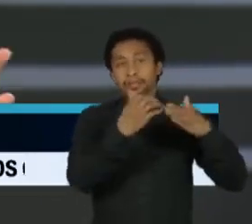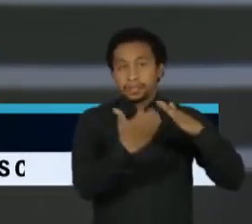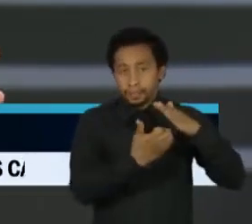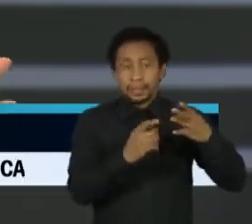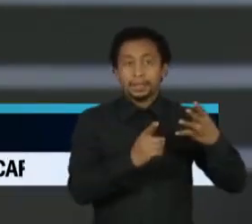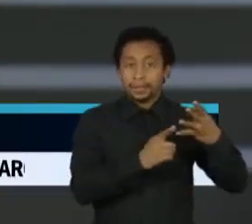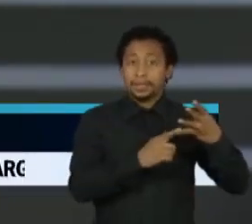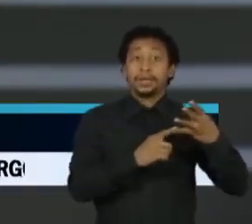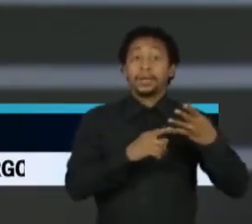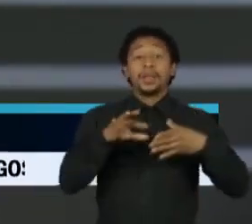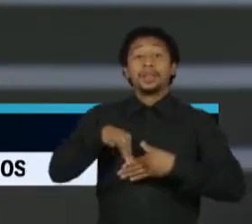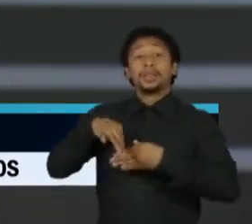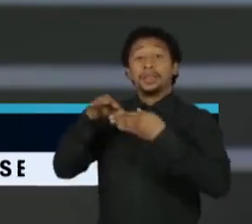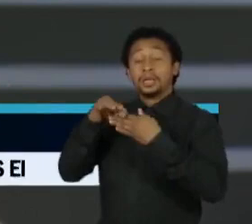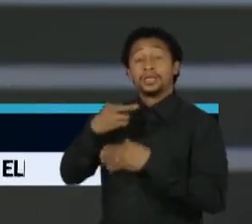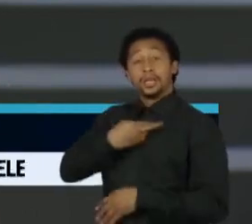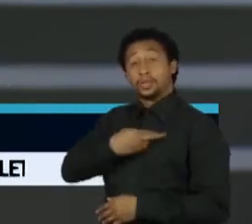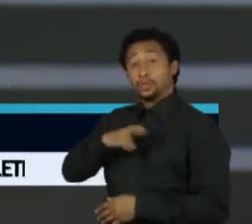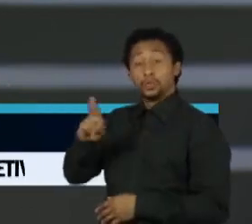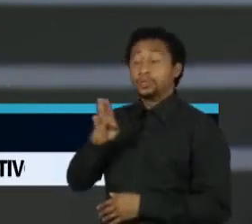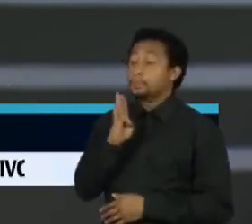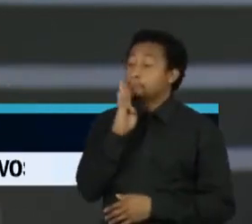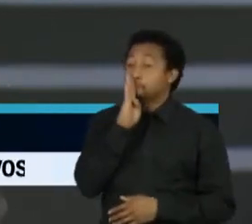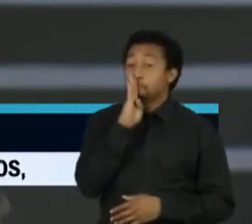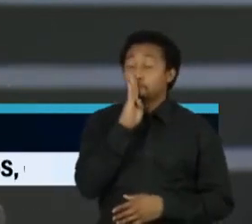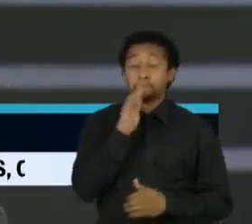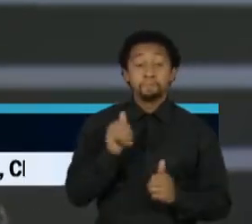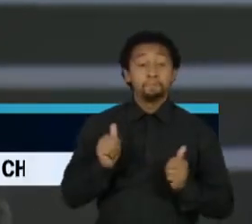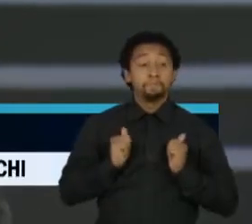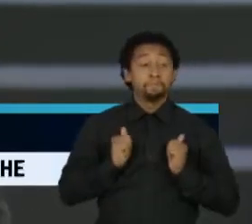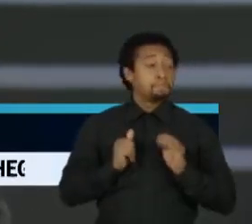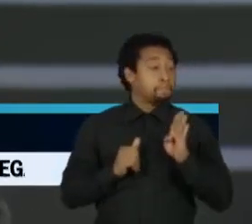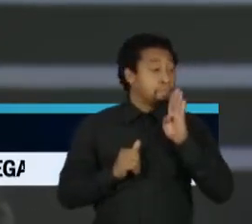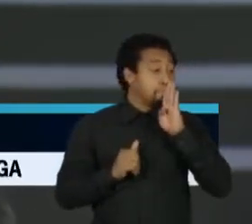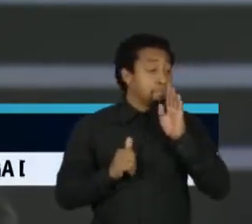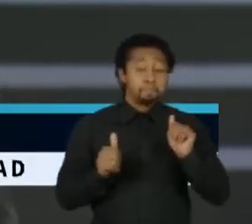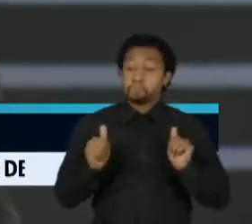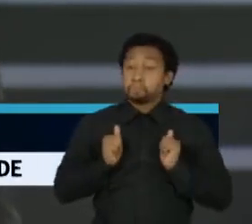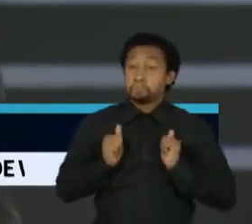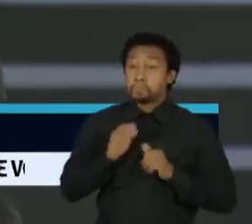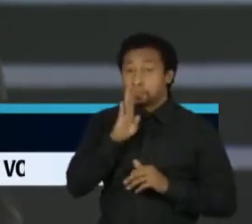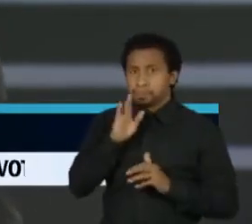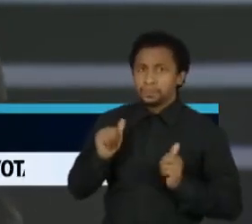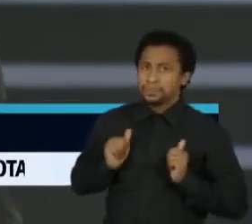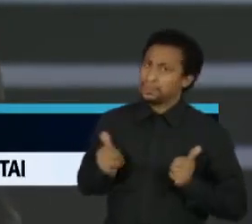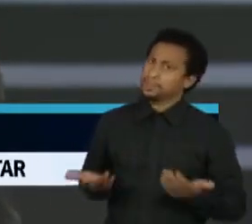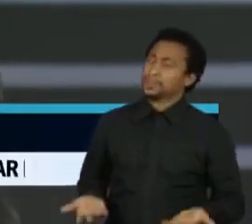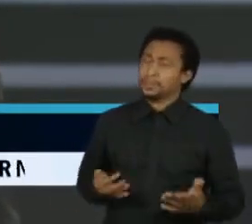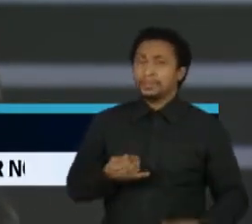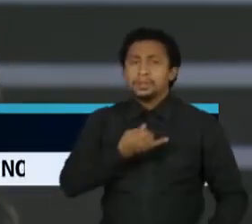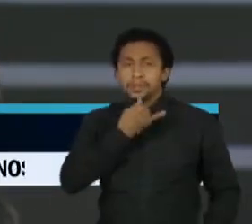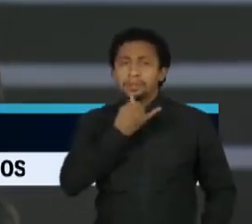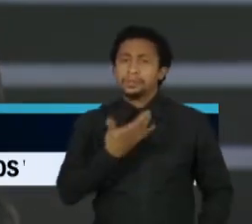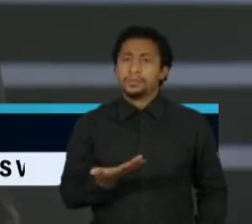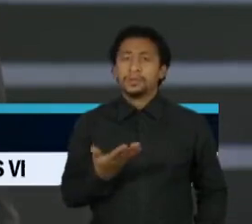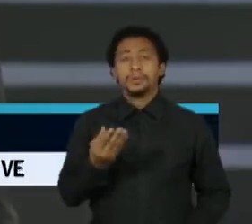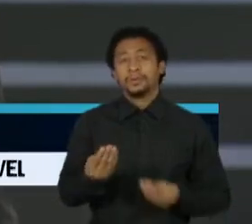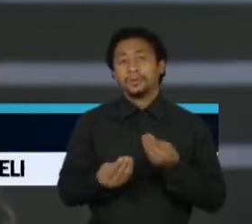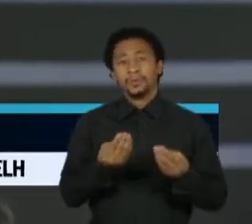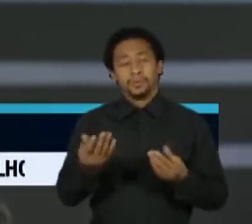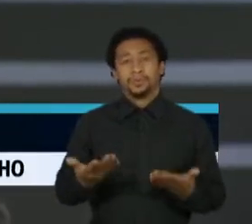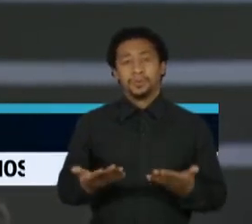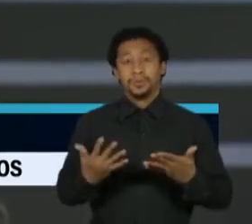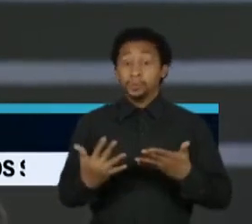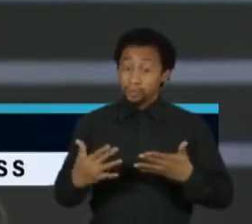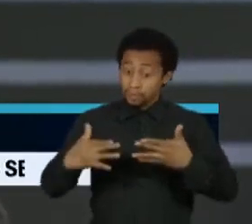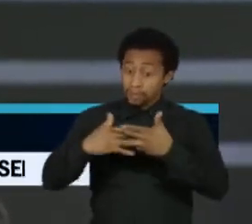estão silenciados com relação a essa enorme afronta que eu acho que realmente é triste. Como país, como cidadão de um país que tem um